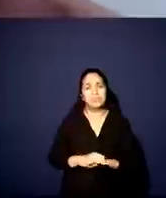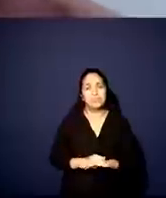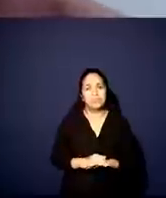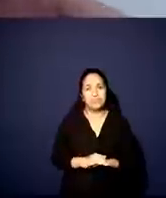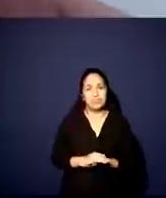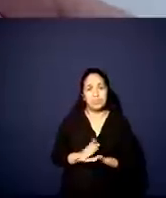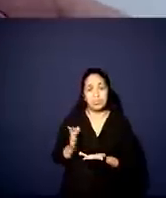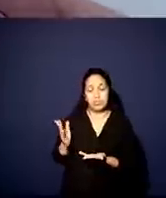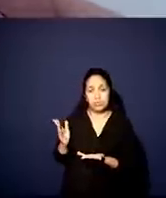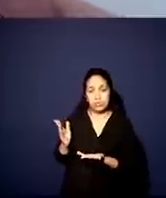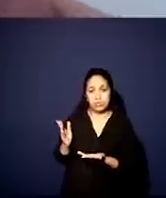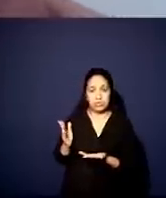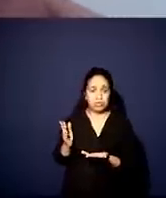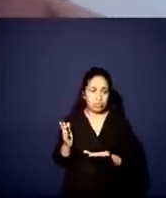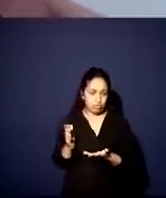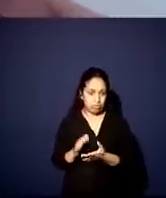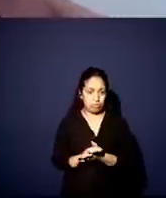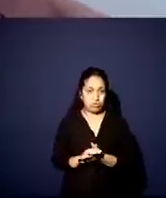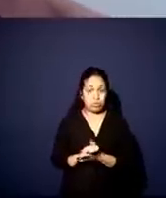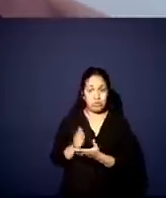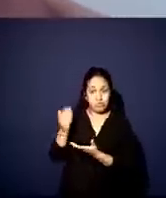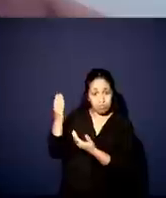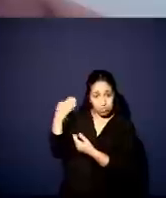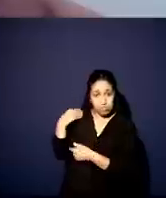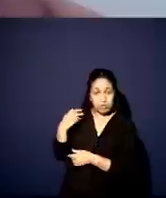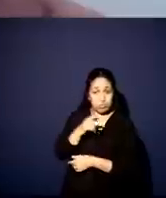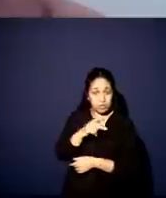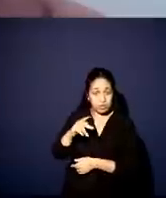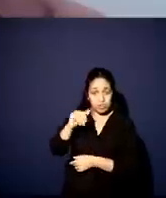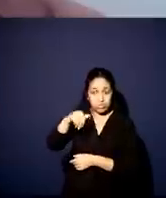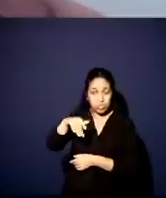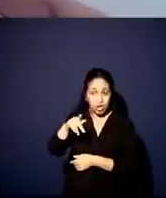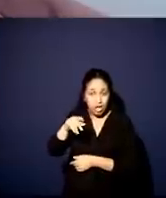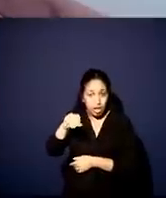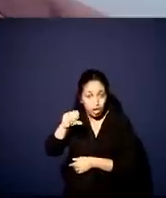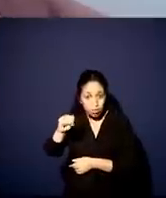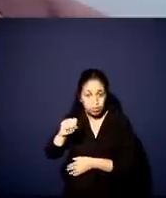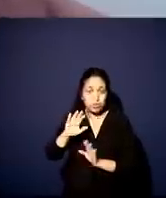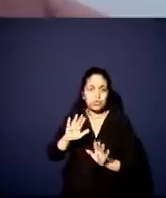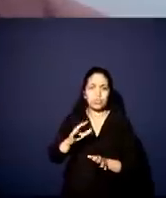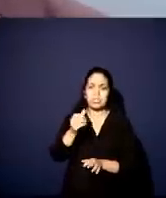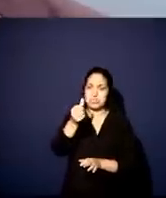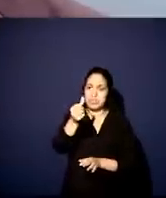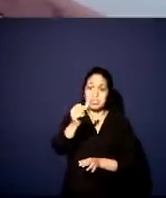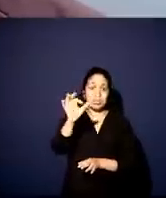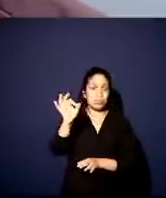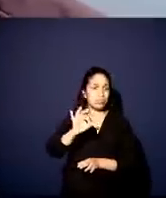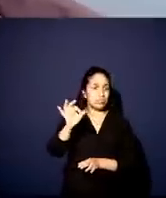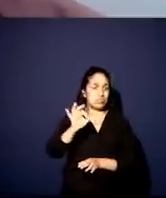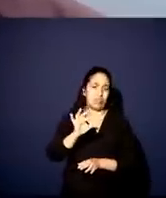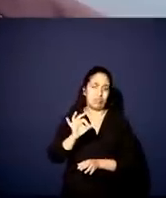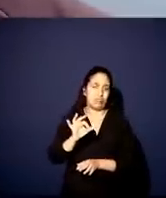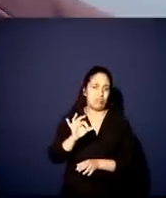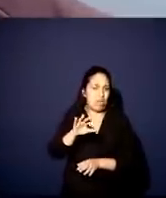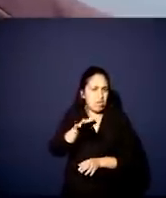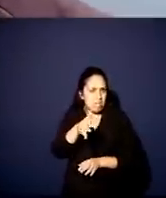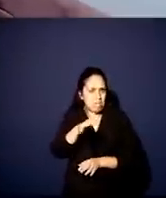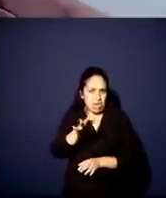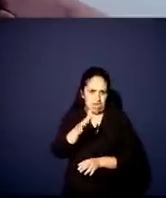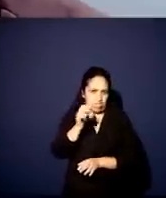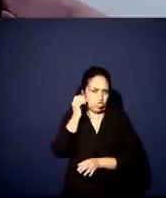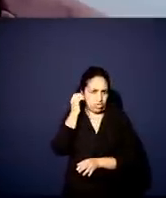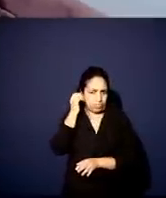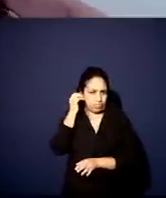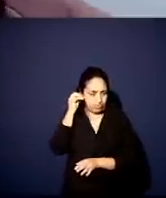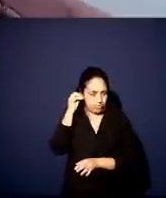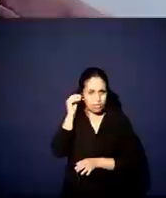sobre a governança do presidente Roberto Campos, foi 6%. A média dos quatro anos do Roberto Campos foi 6%. Sabe qual é a projeção